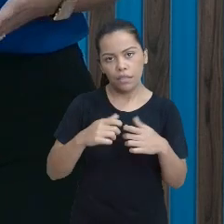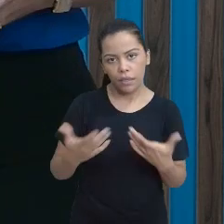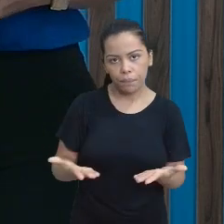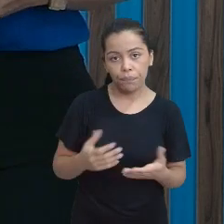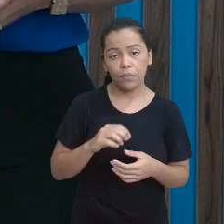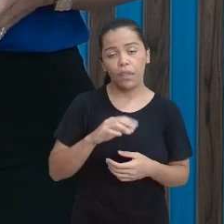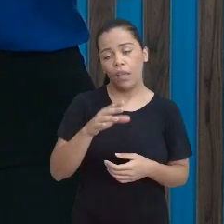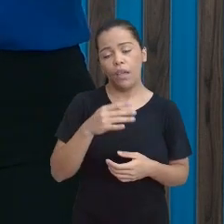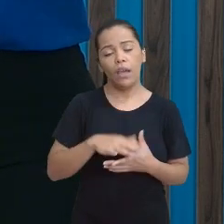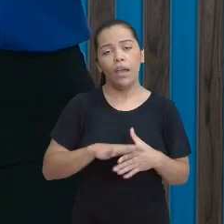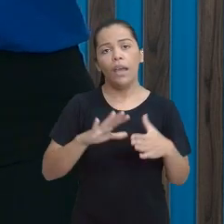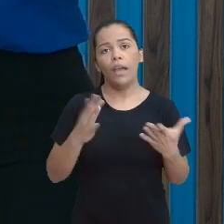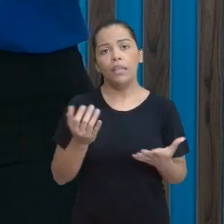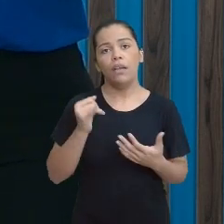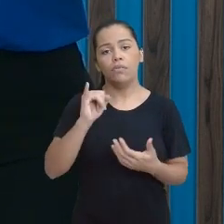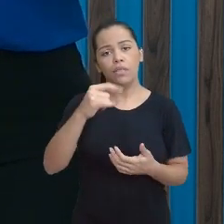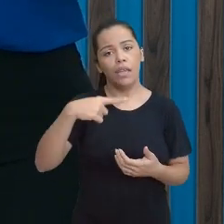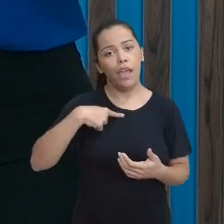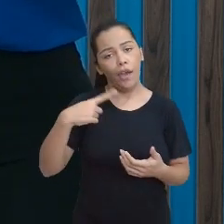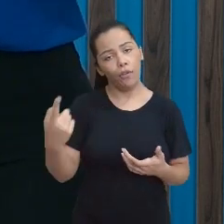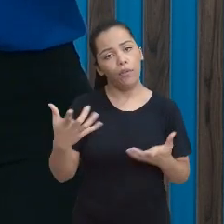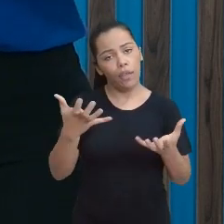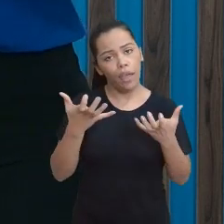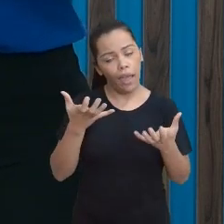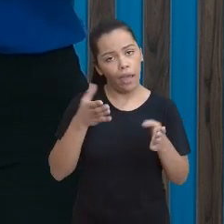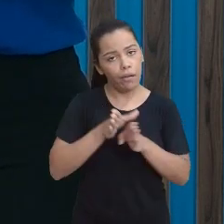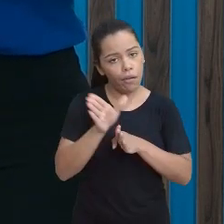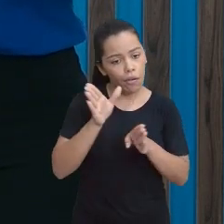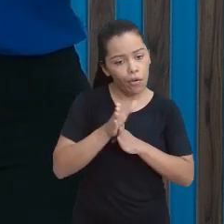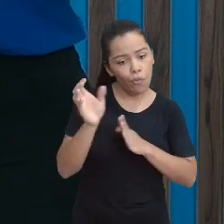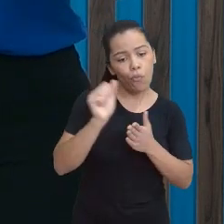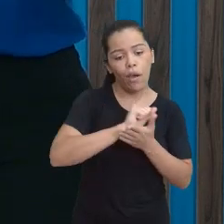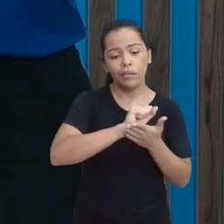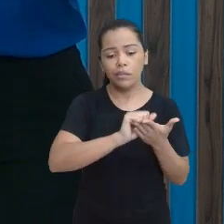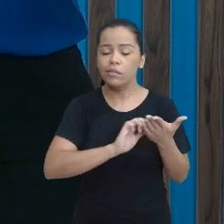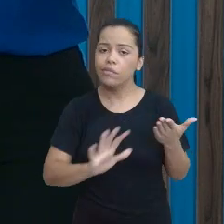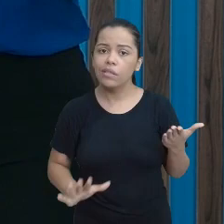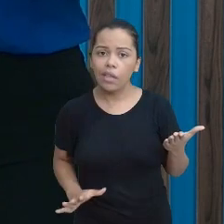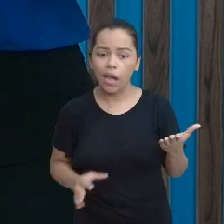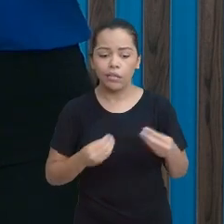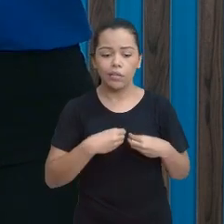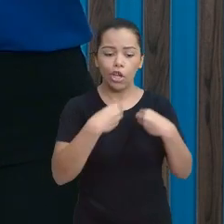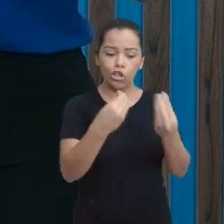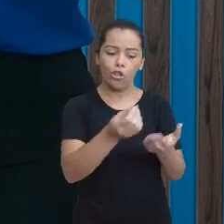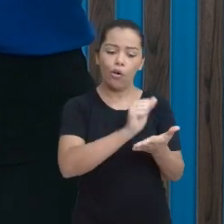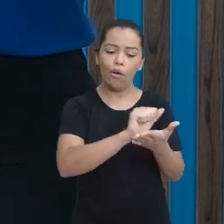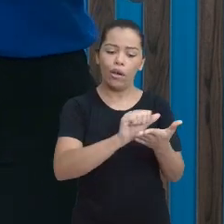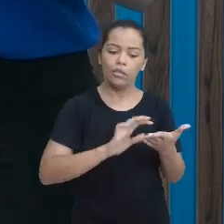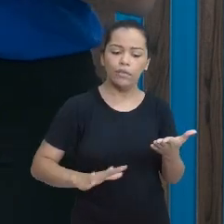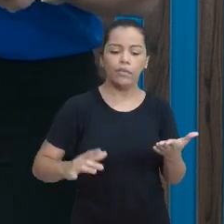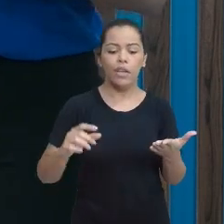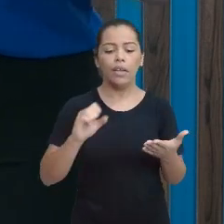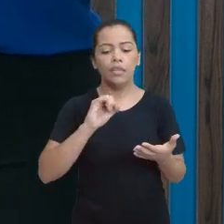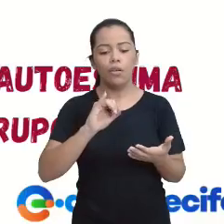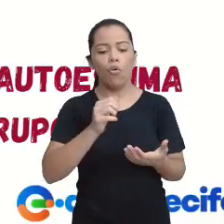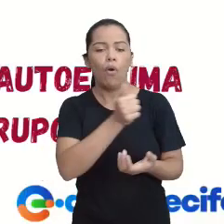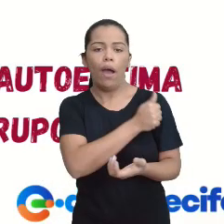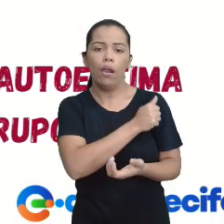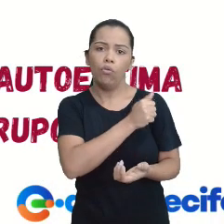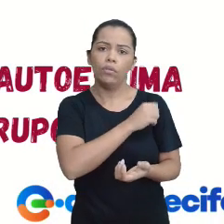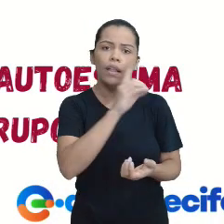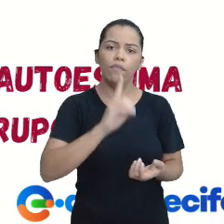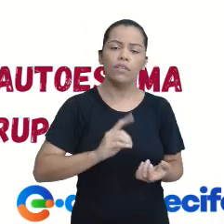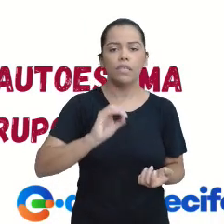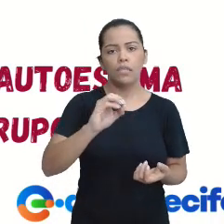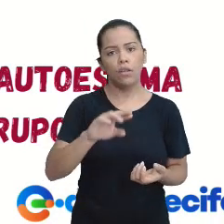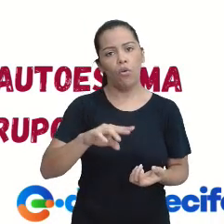atividade, considerando a especificidade de cada estudante com deficiência ou não, né, eu estou tendo a oportunidade de perceber